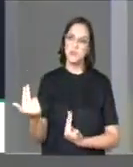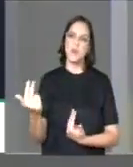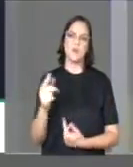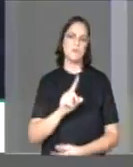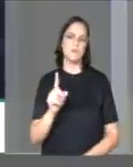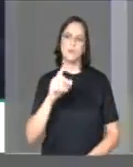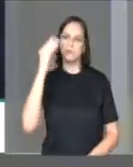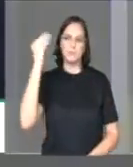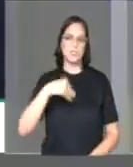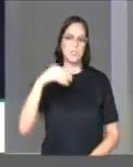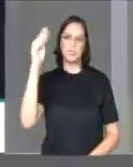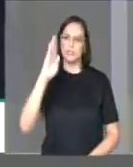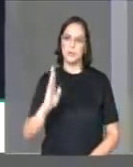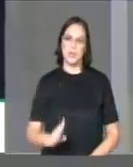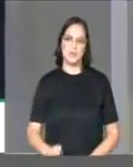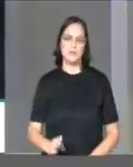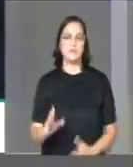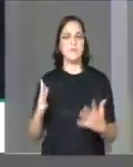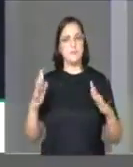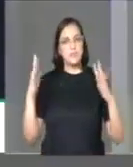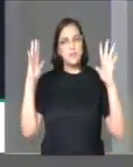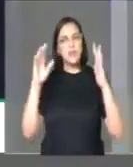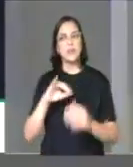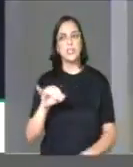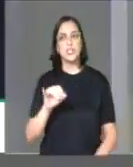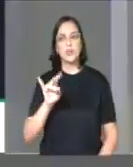Brasil. Viva Joinville, viva Santa